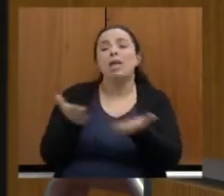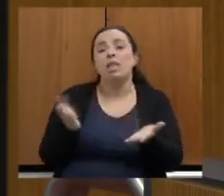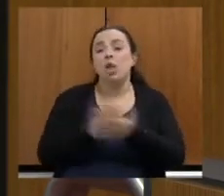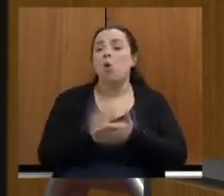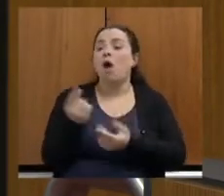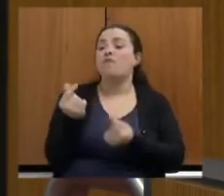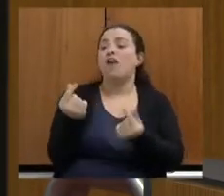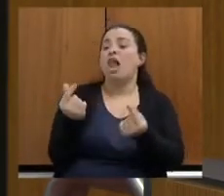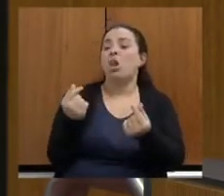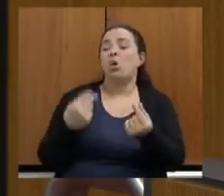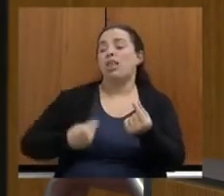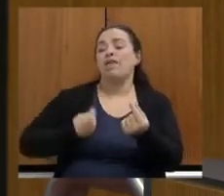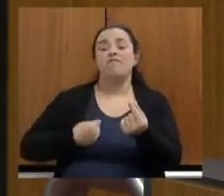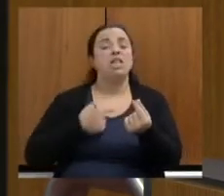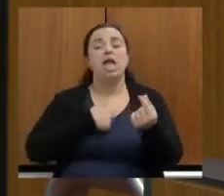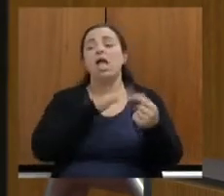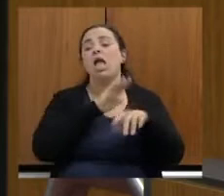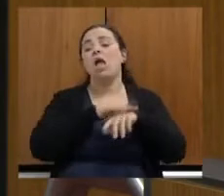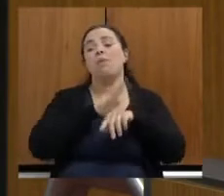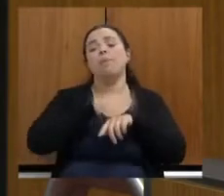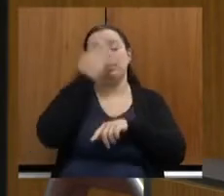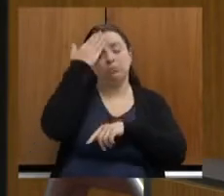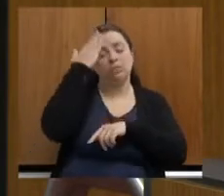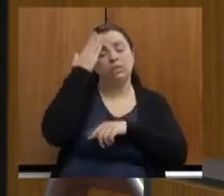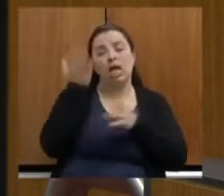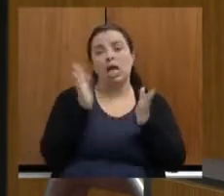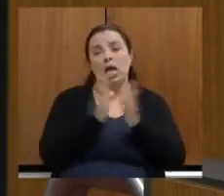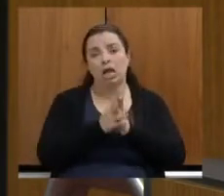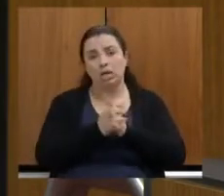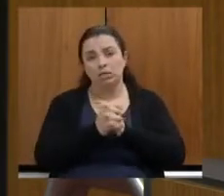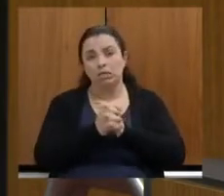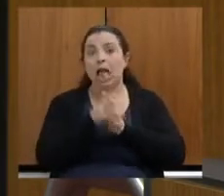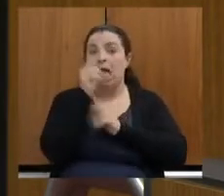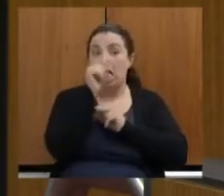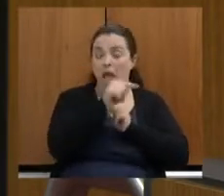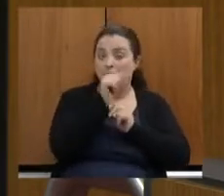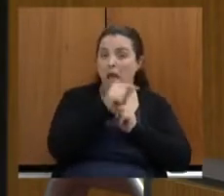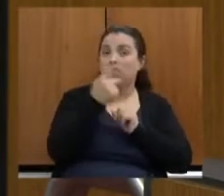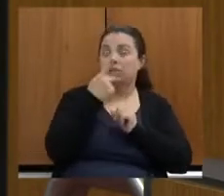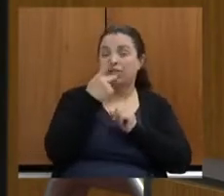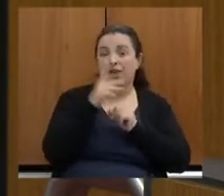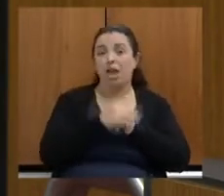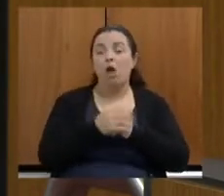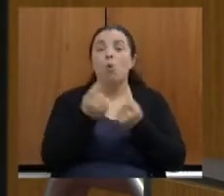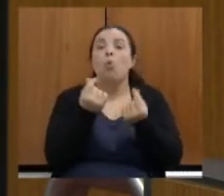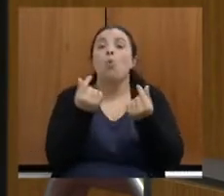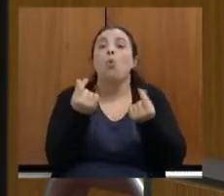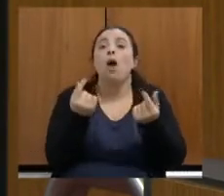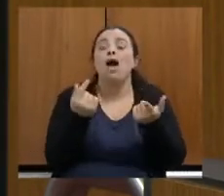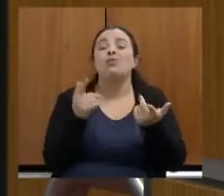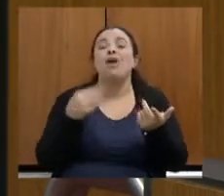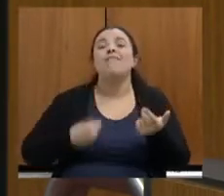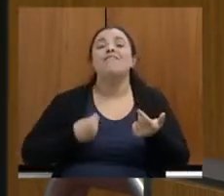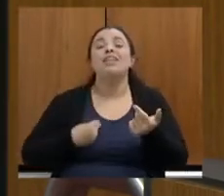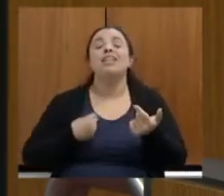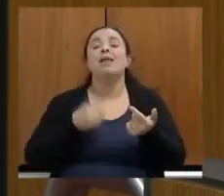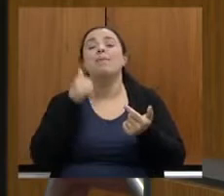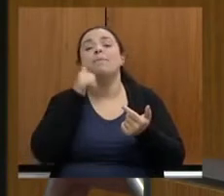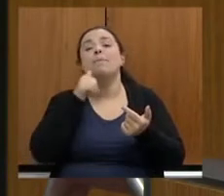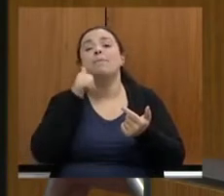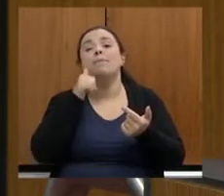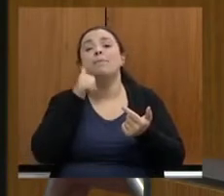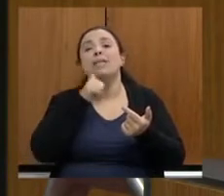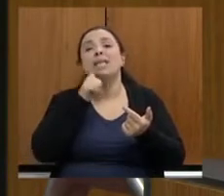o valor de uma vida foram eles que falaram quanto valeu a vida tem Manuele